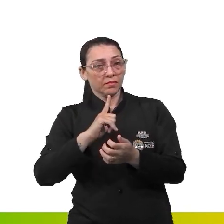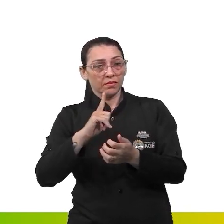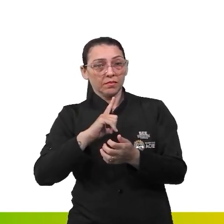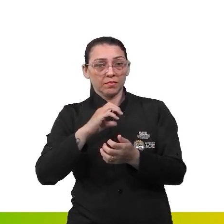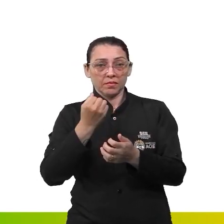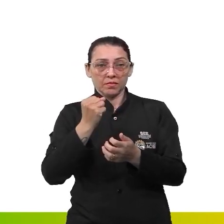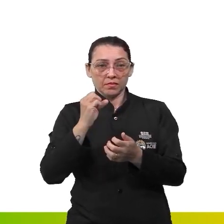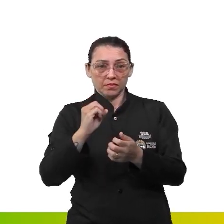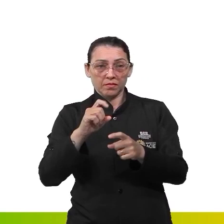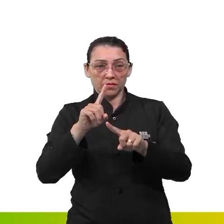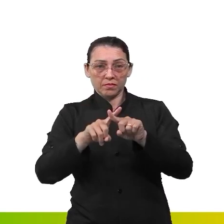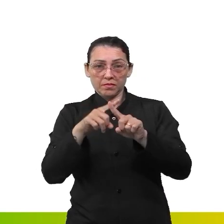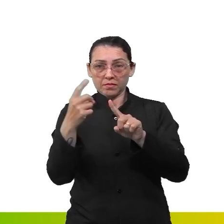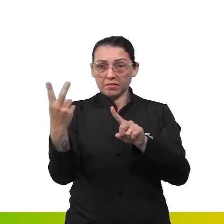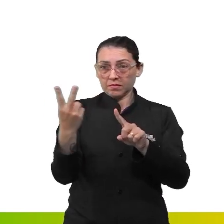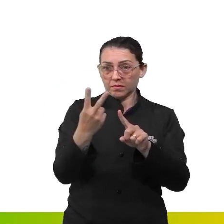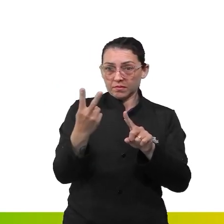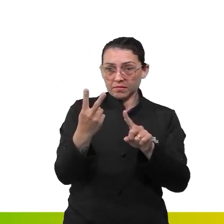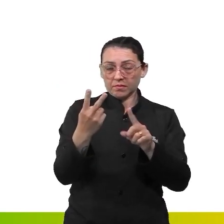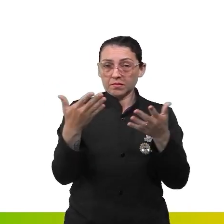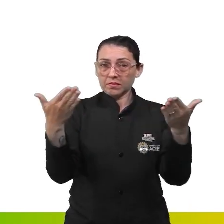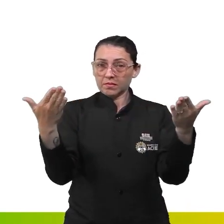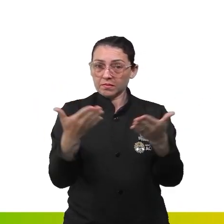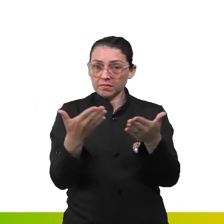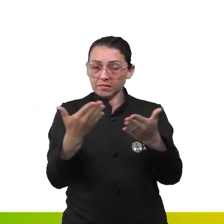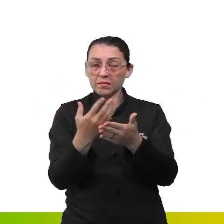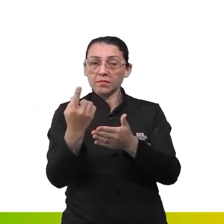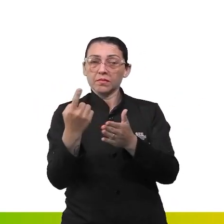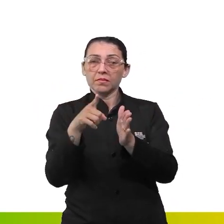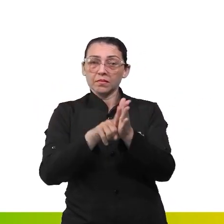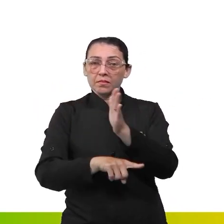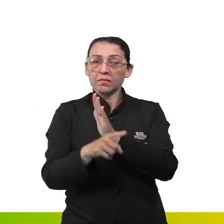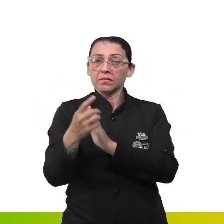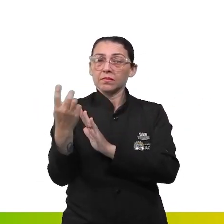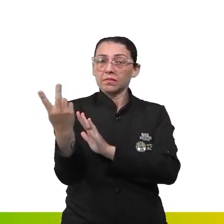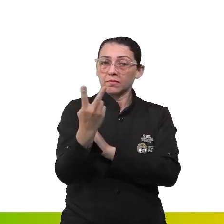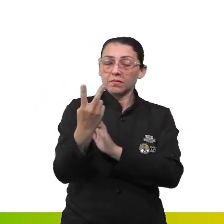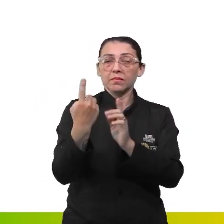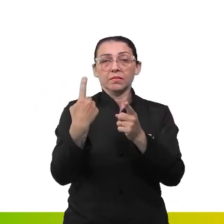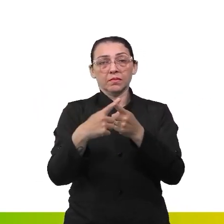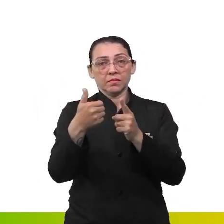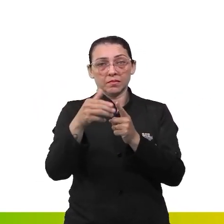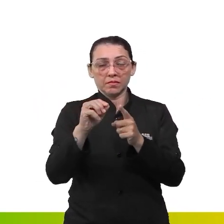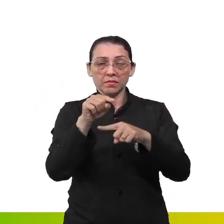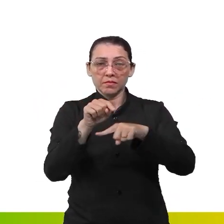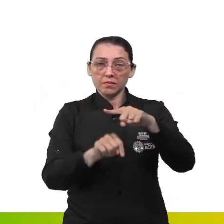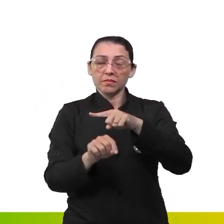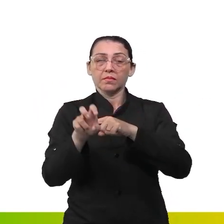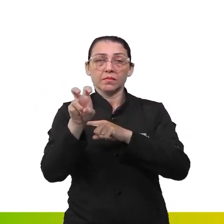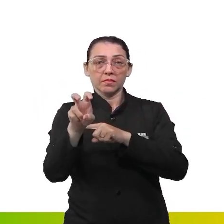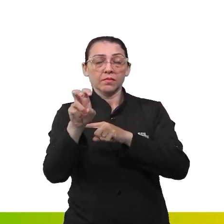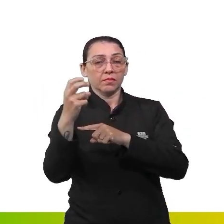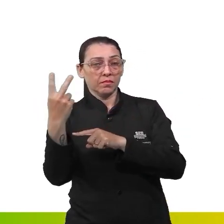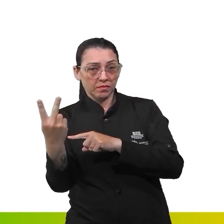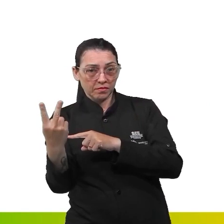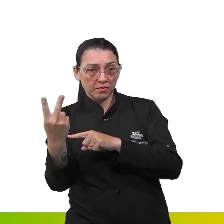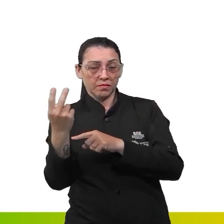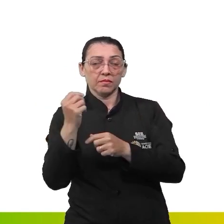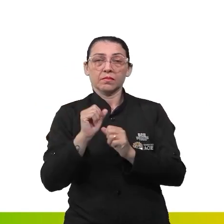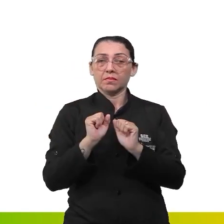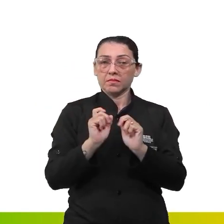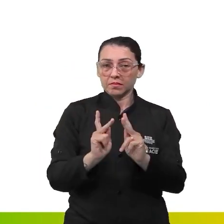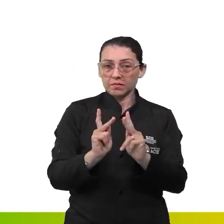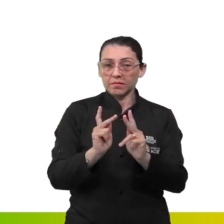80 vezes 2, agora elevado a menos 2, porque 10 dividido para 5 é 2.